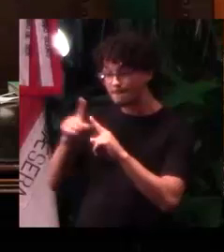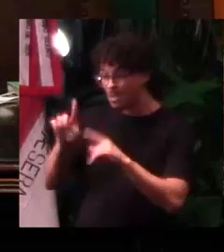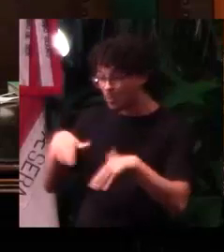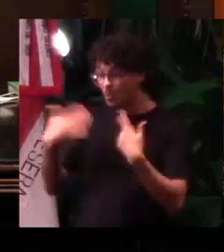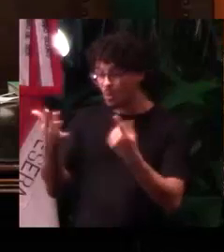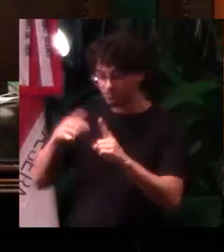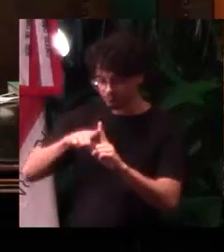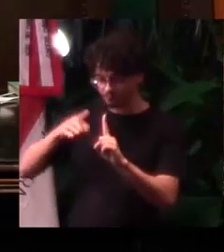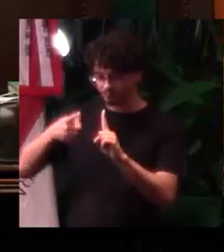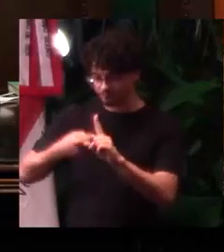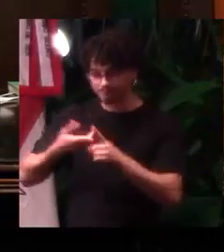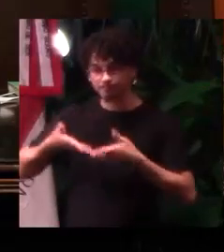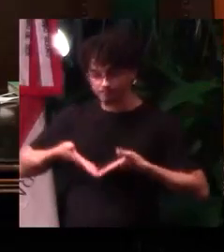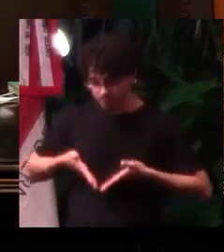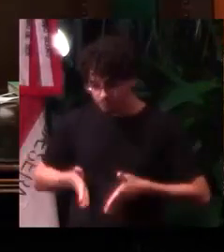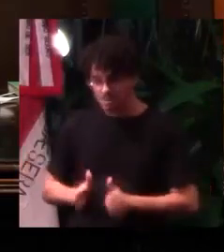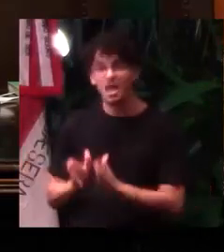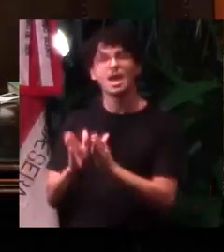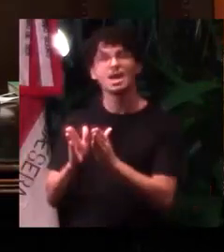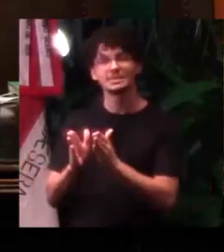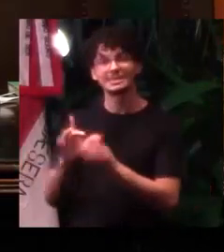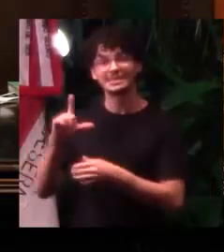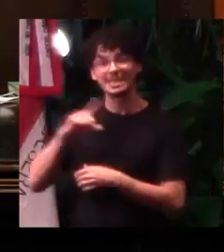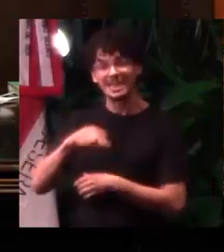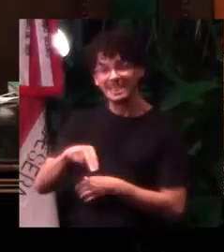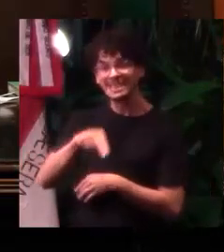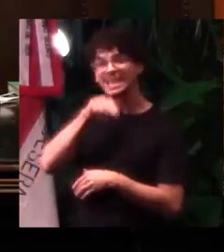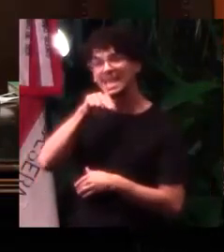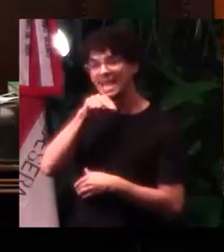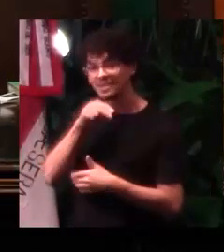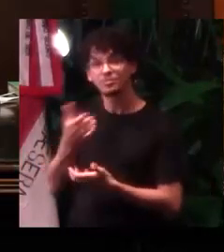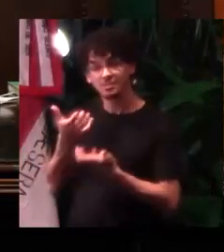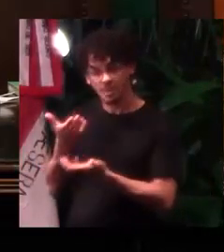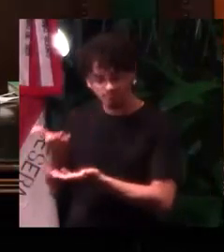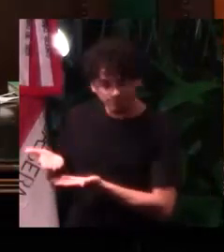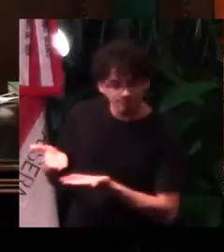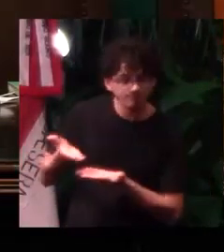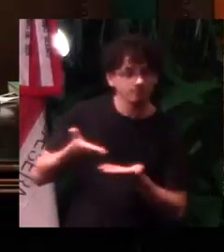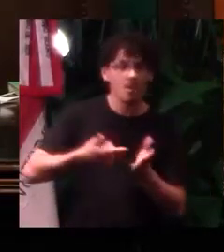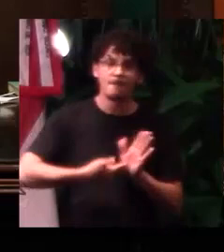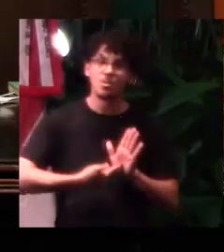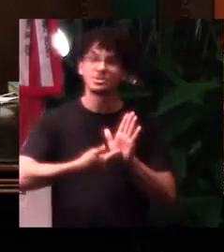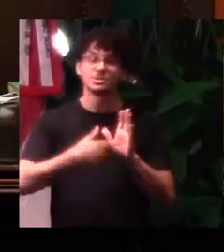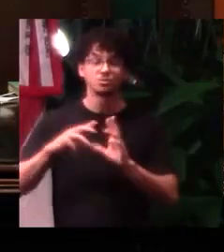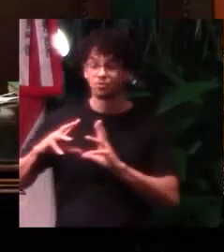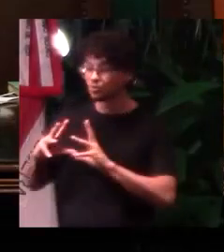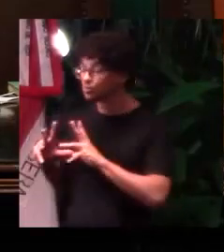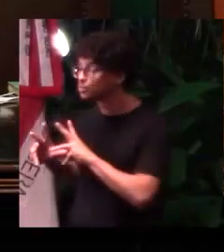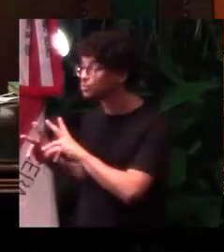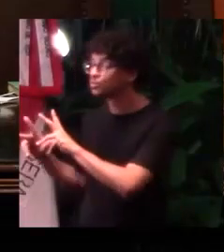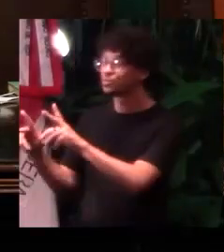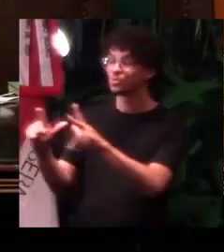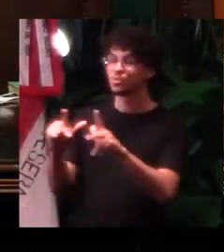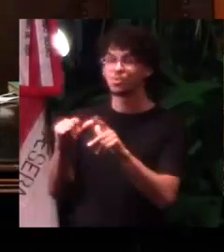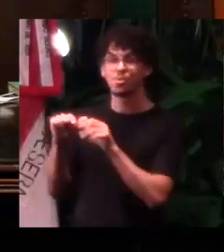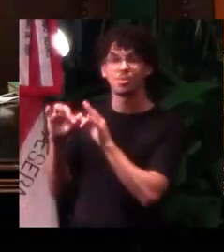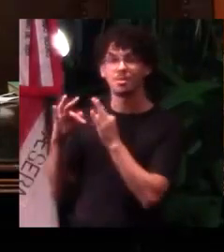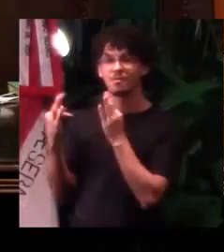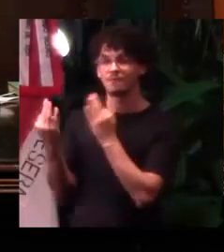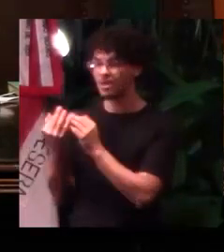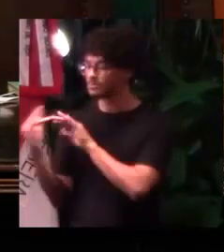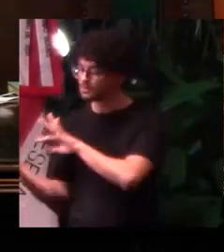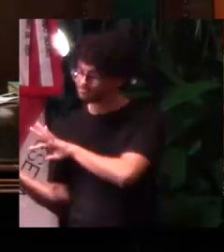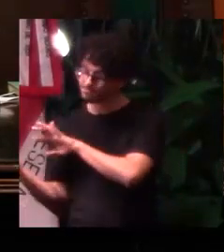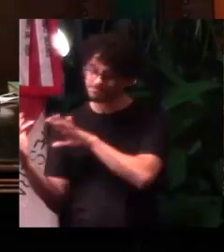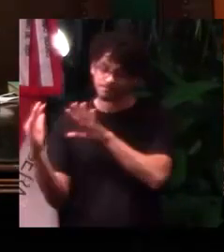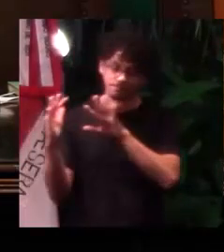filho, o neto, aí resolve mostrar para ele, né, e vão aí todos para a beira do